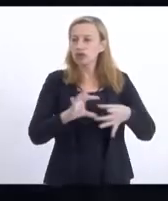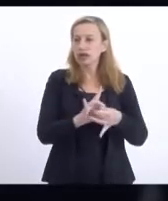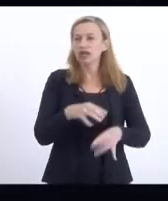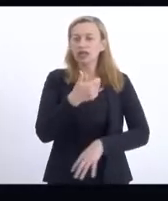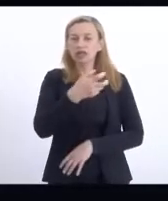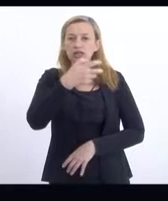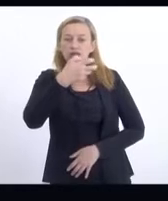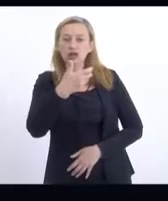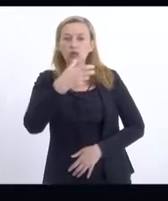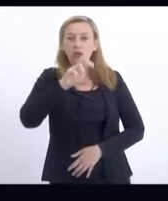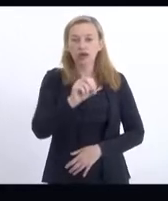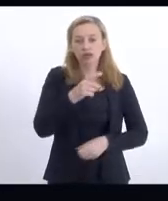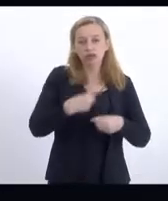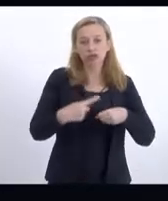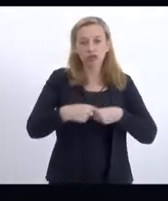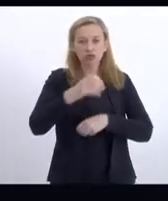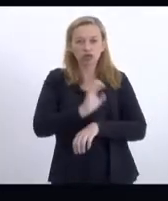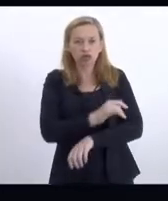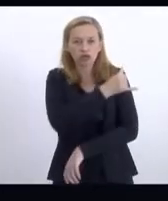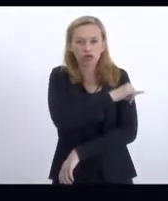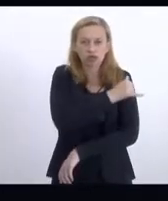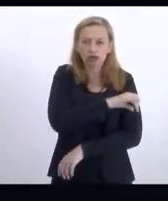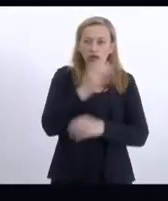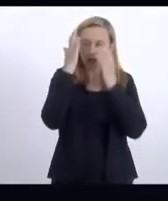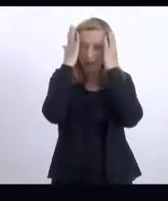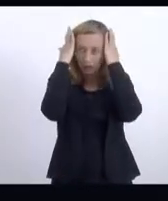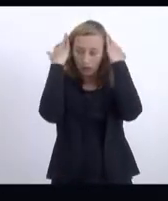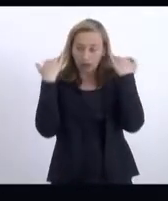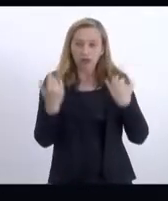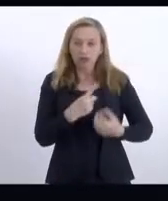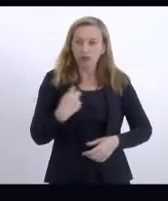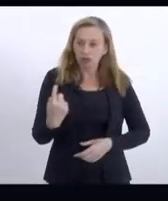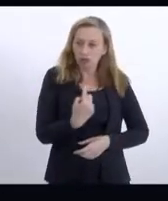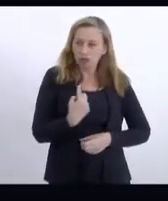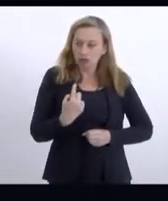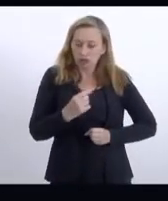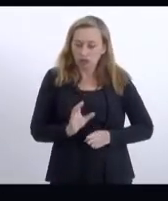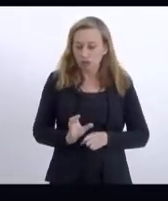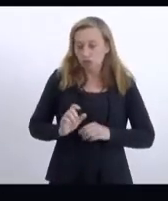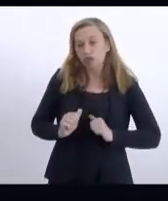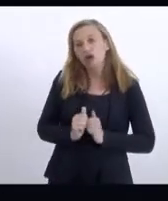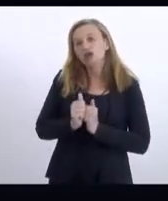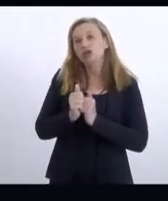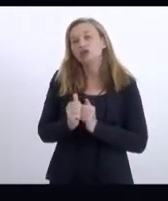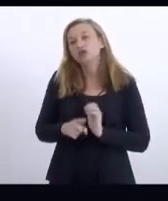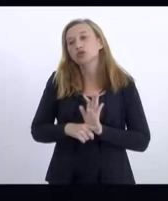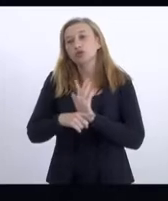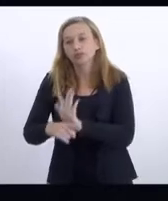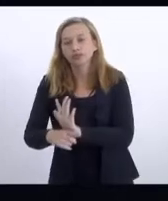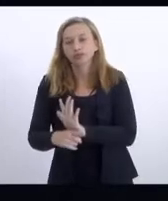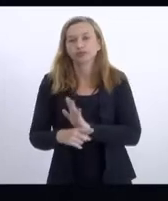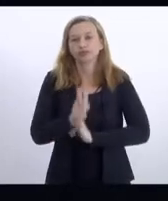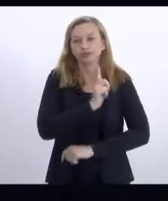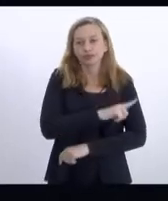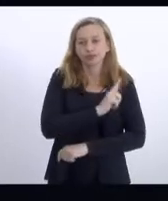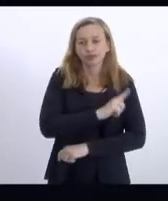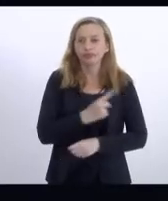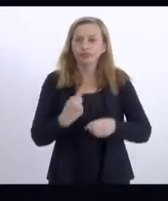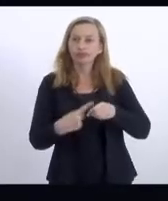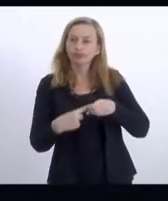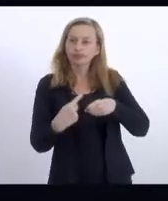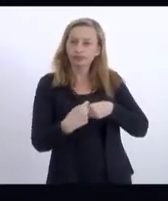municípios do Estado do Rio de Janeiro, onde nós somos uma ferramenta de auxílio de gestão aos gestores municipais,